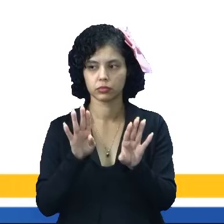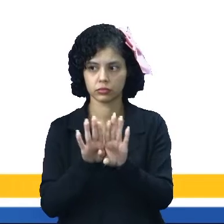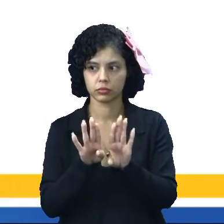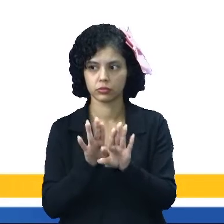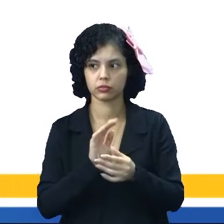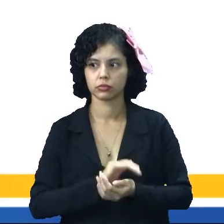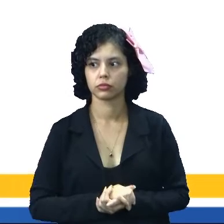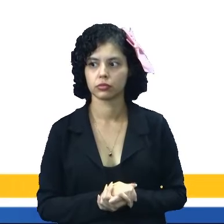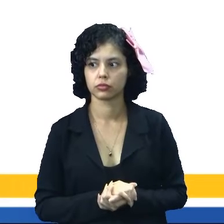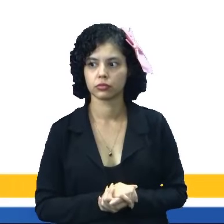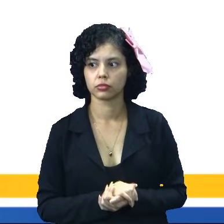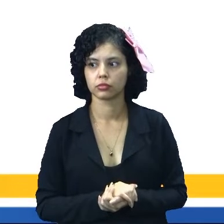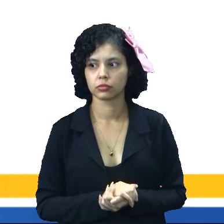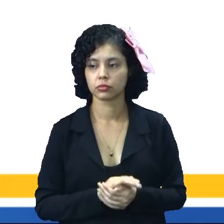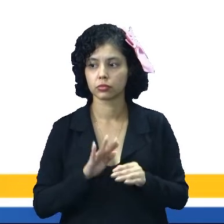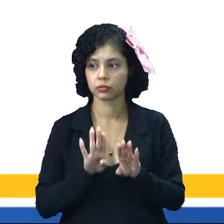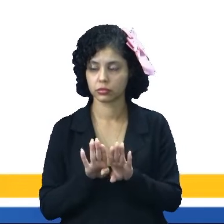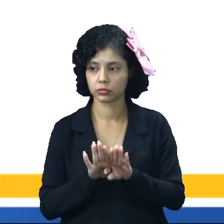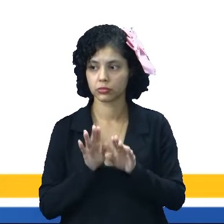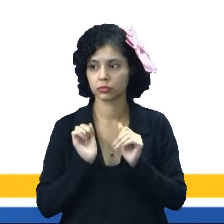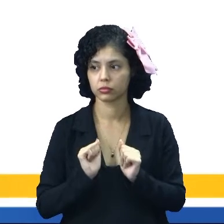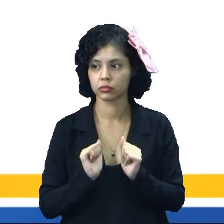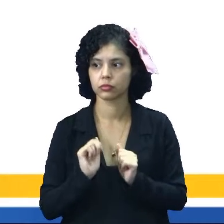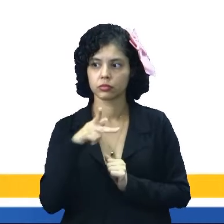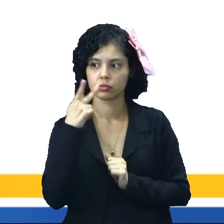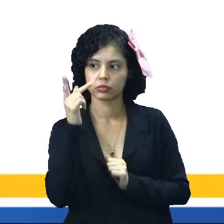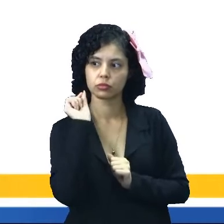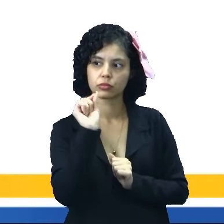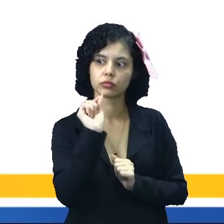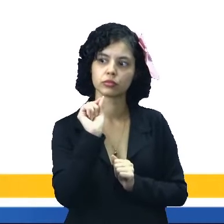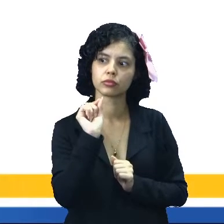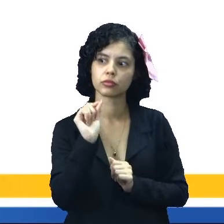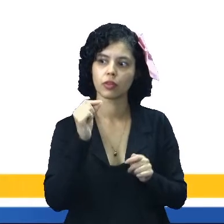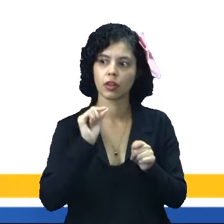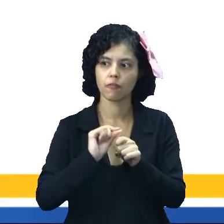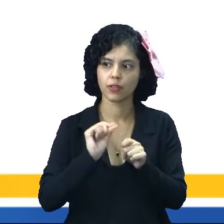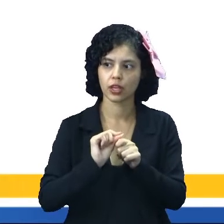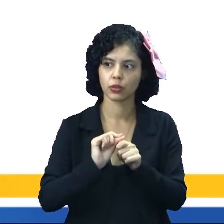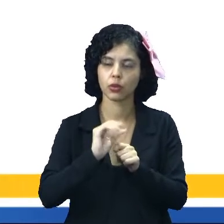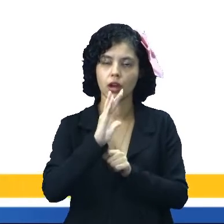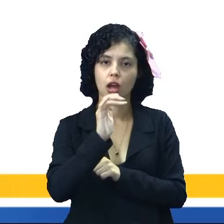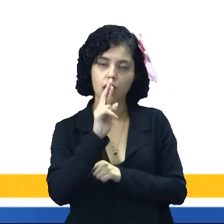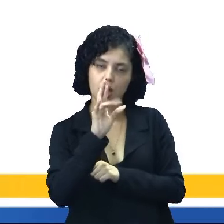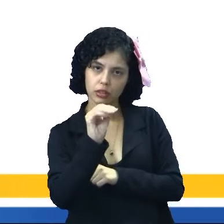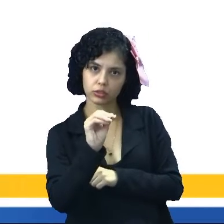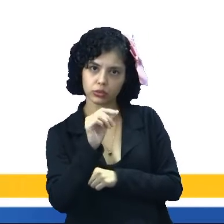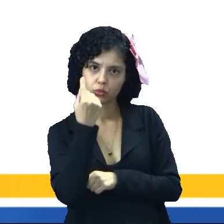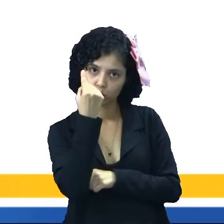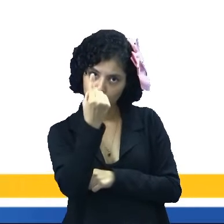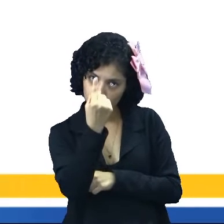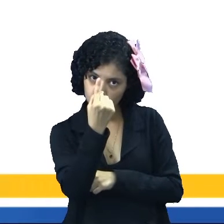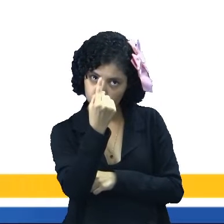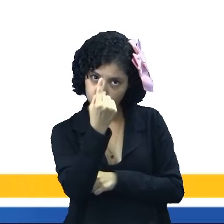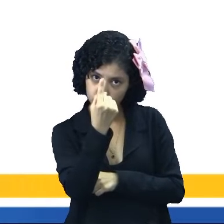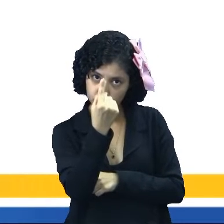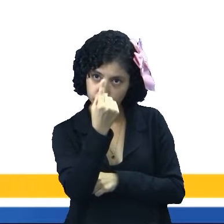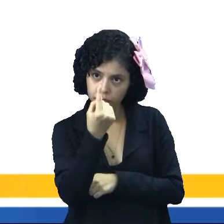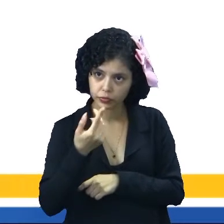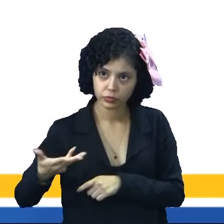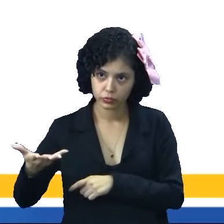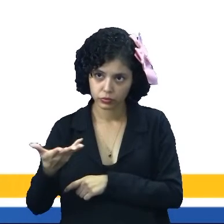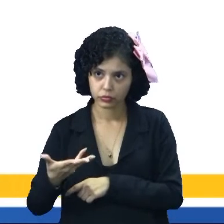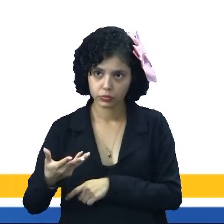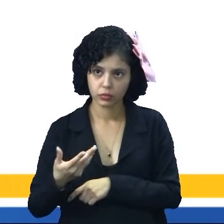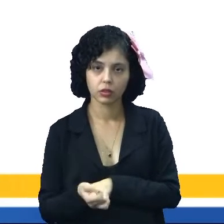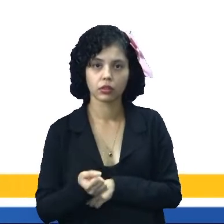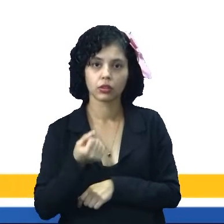também, tá? E os sais também a gente pode dizer que eles são formados aí por um cátion, pelo menos um cátion da base